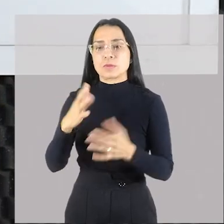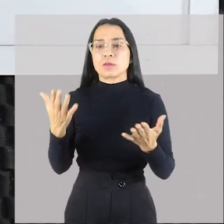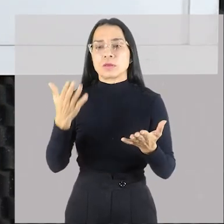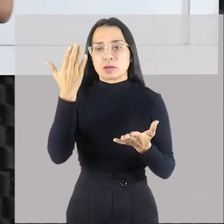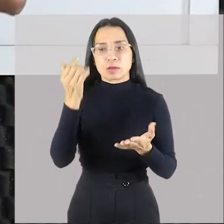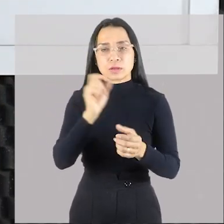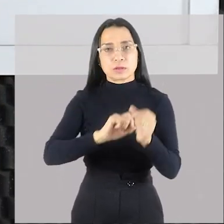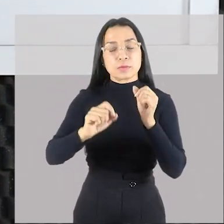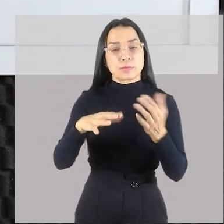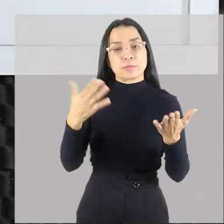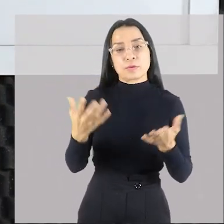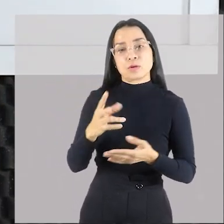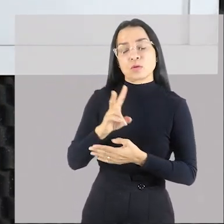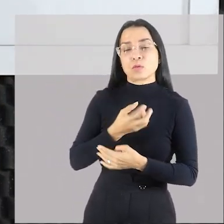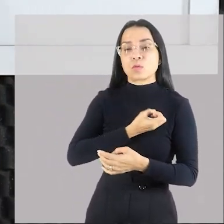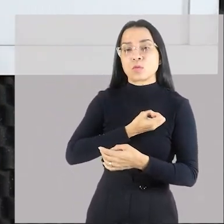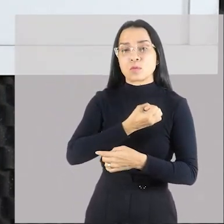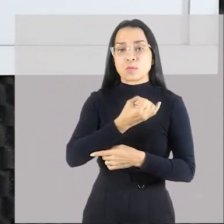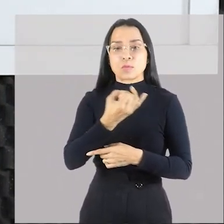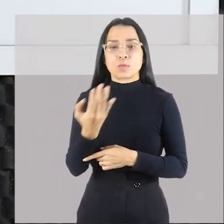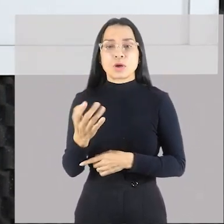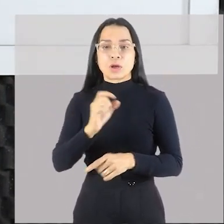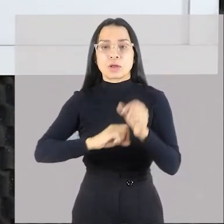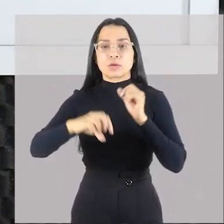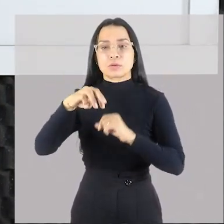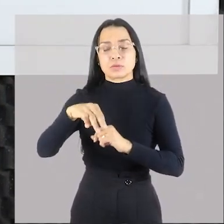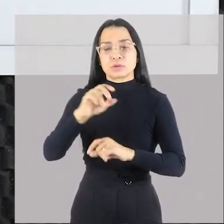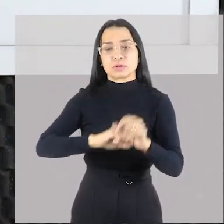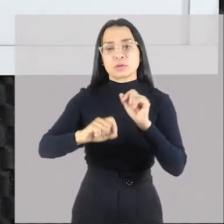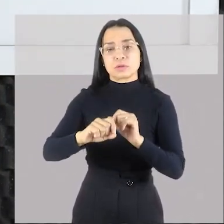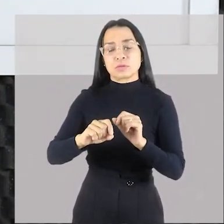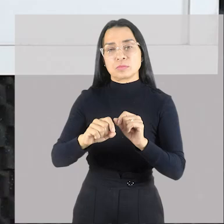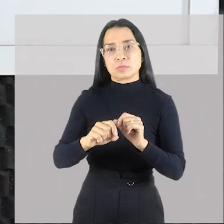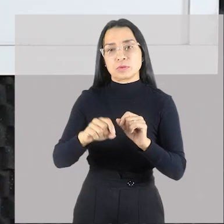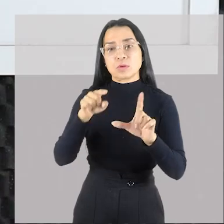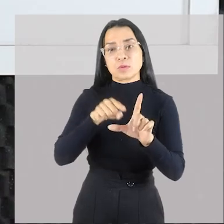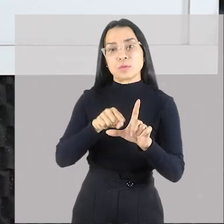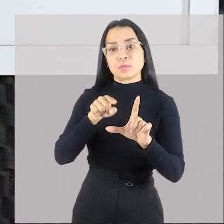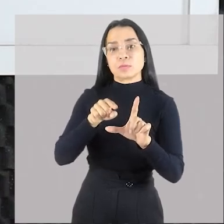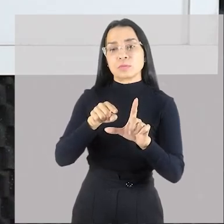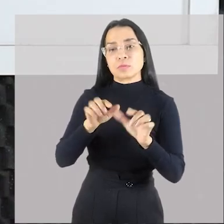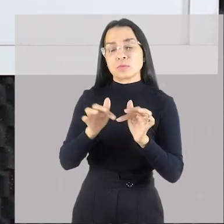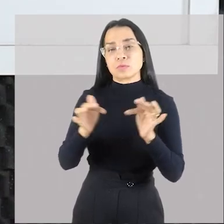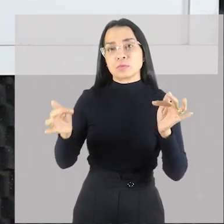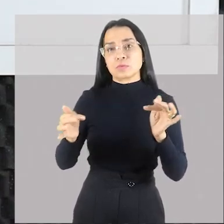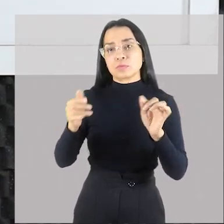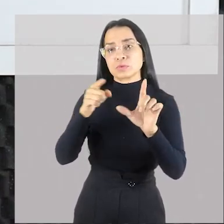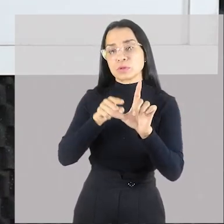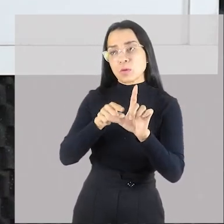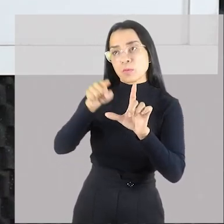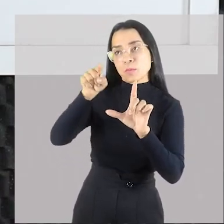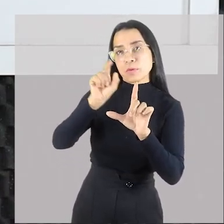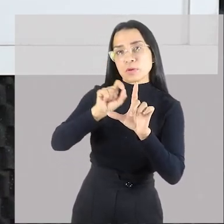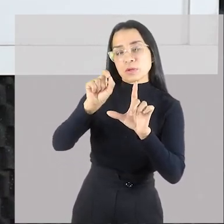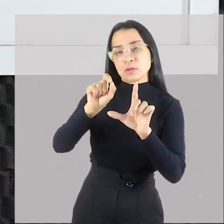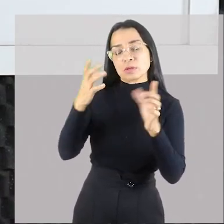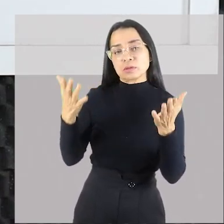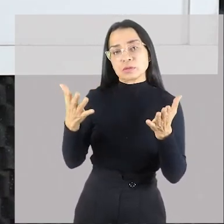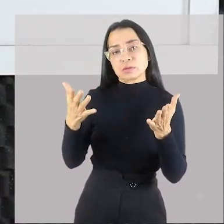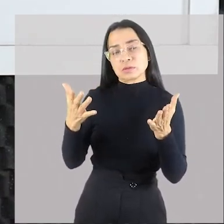função crescente. O que acontece? Para que a função seja crescente, né, para uma função